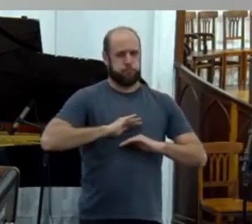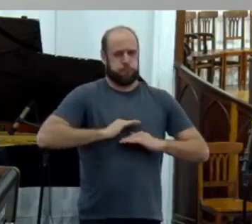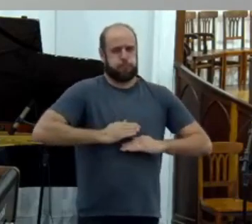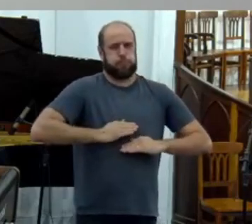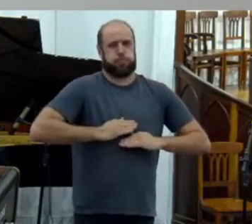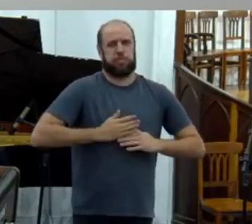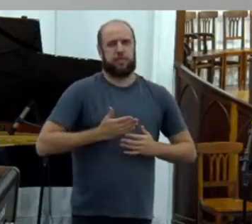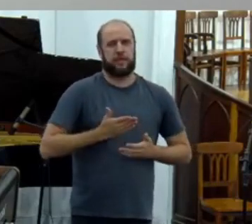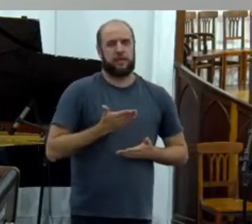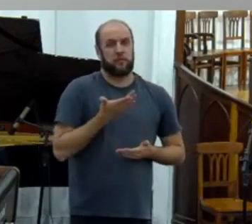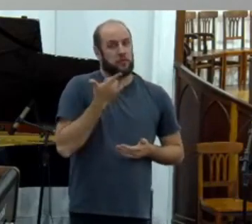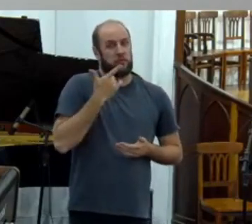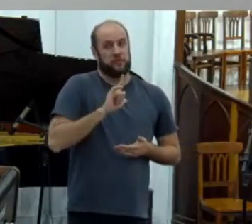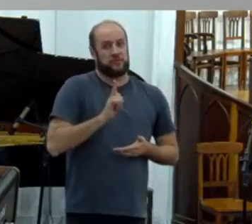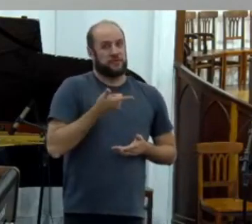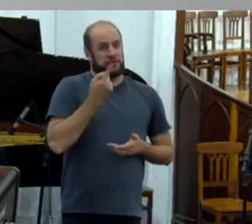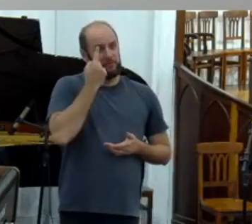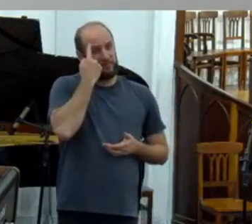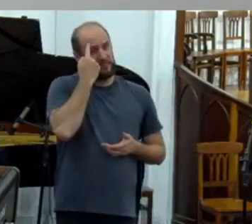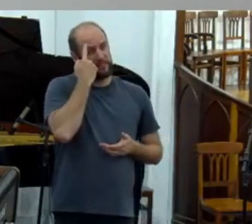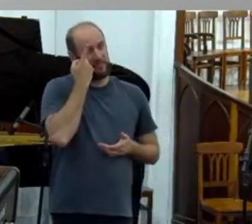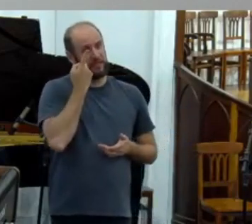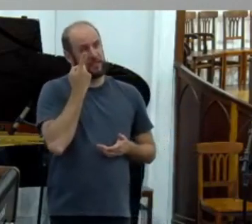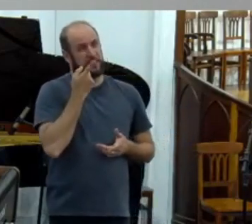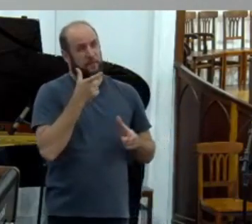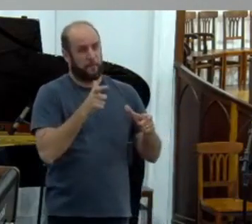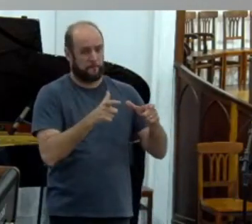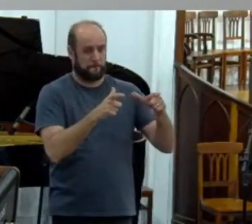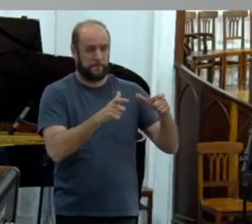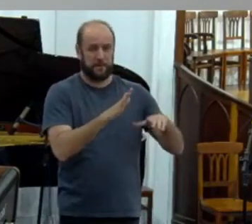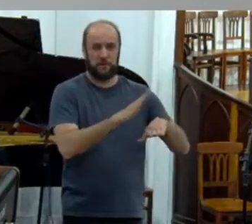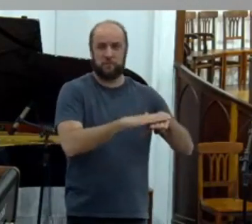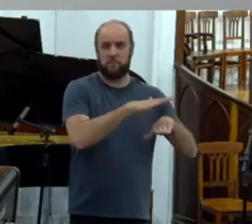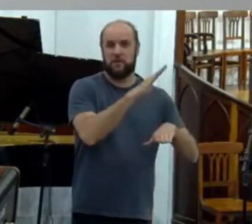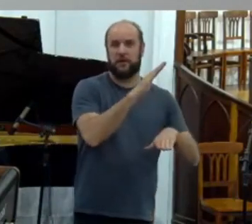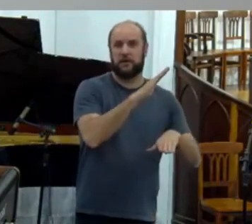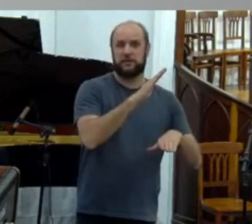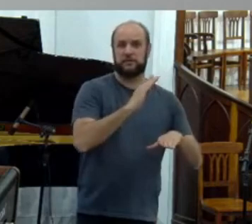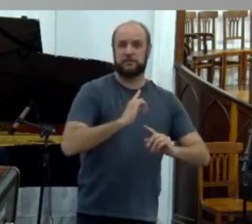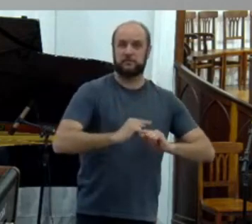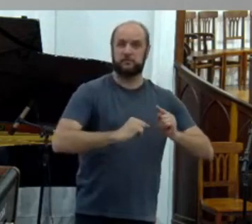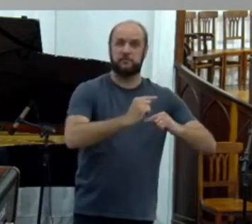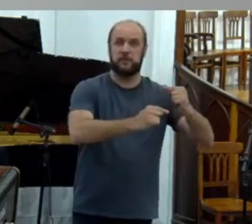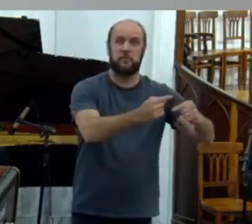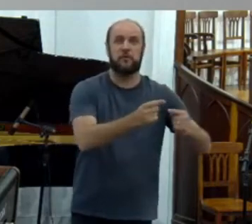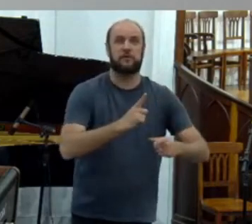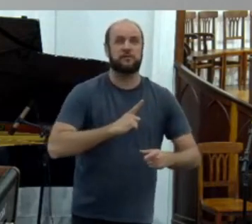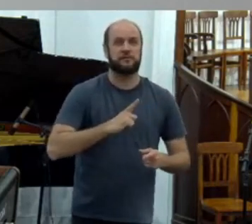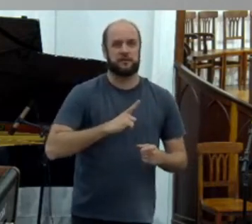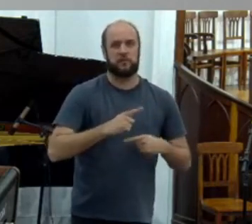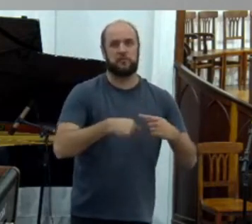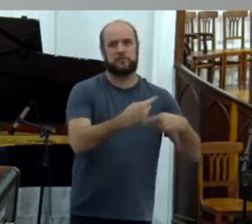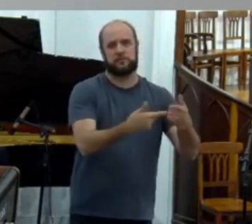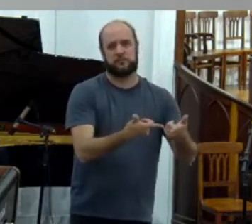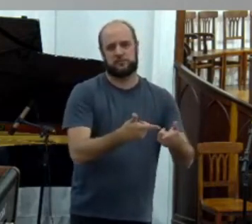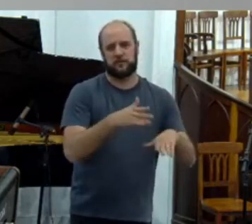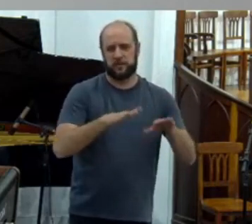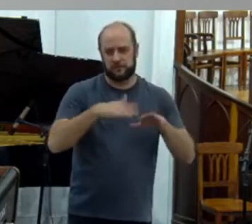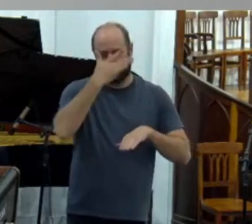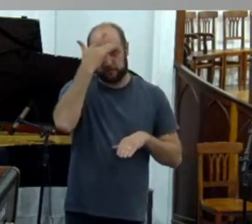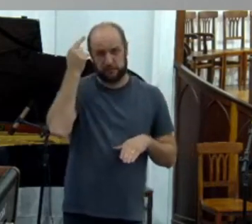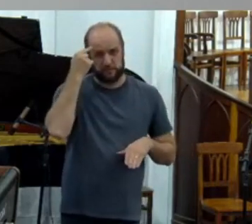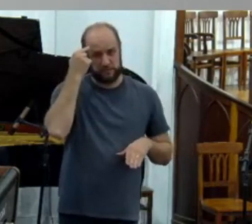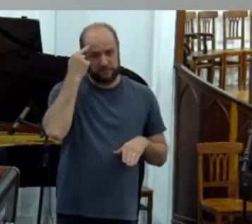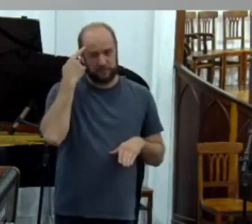conseguimos calcular se o preço de um prato a mais trará alguma consequência em nossa vida. Há muitos que dizem que pode trazer